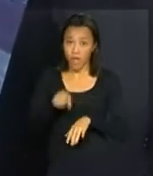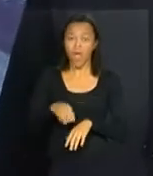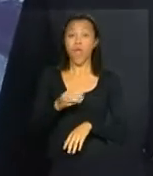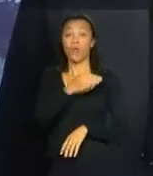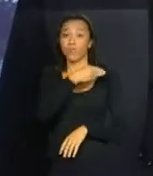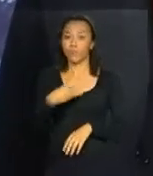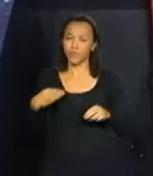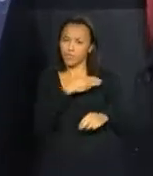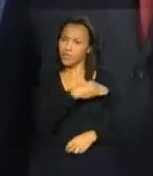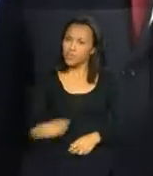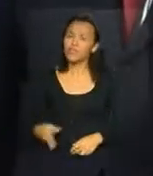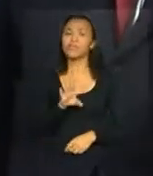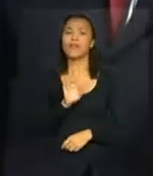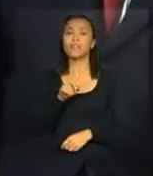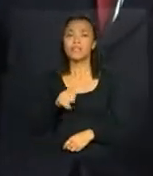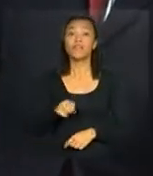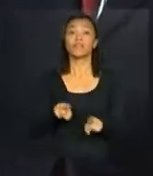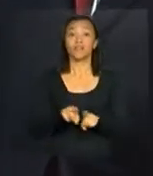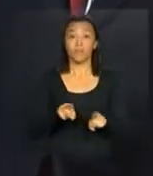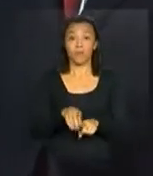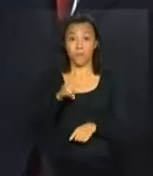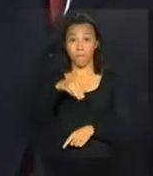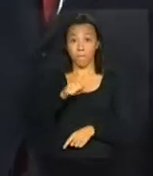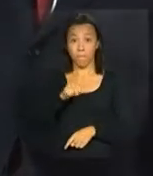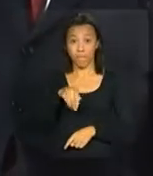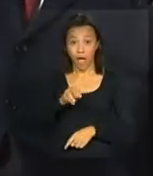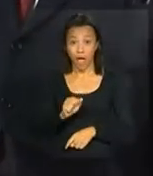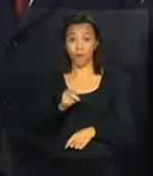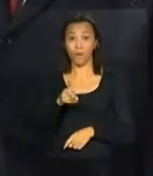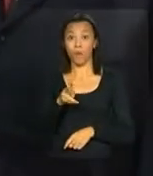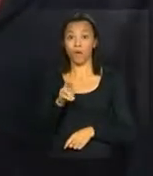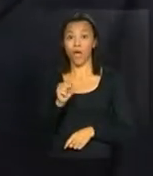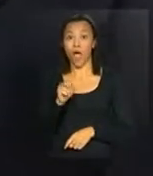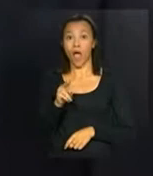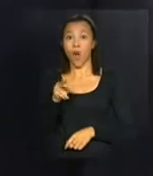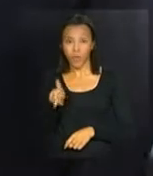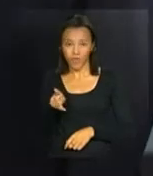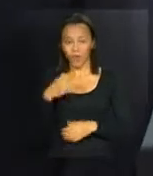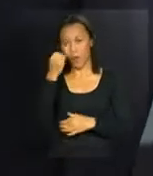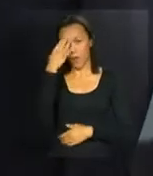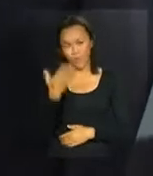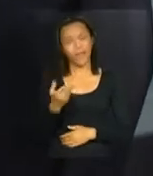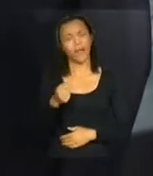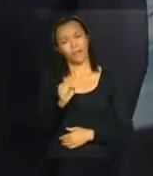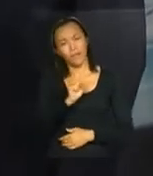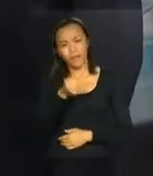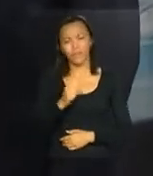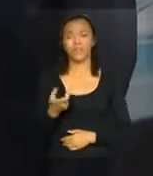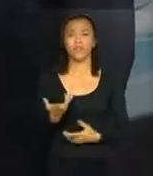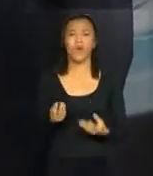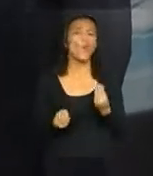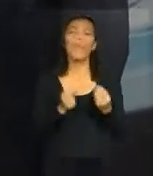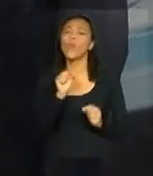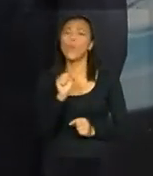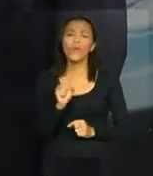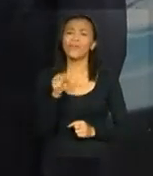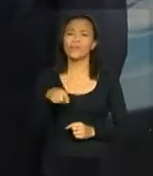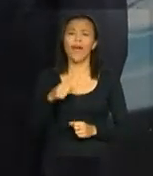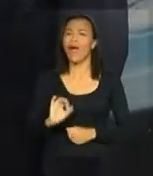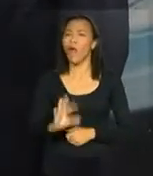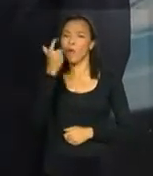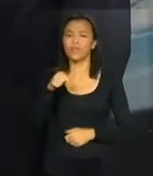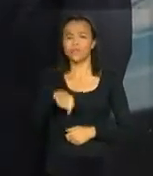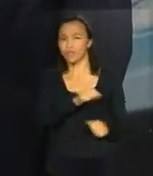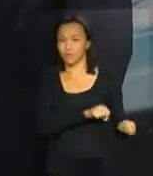ministro da Ciência Tecnologia e inovação Marco Antonio raupp Olá meninas Obrigada pela entrevista Ministro o que está